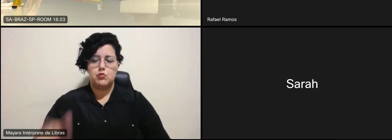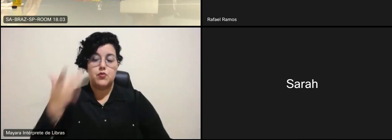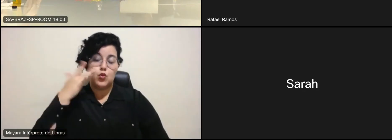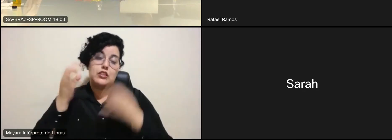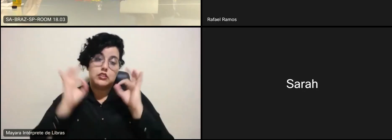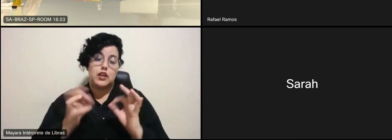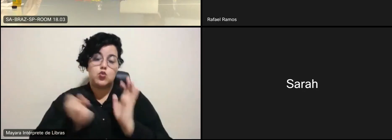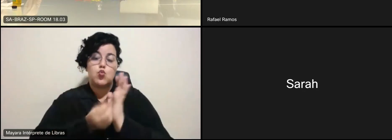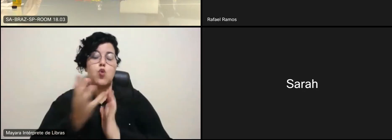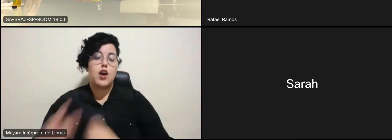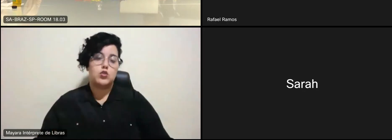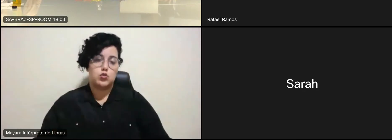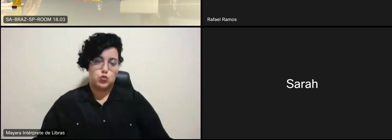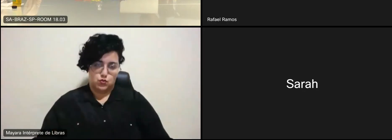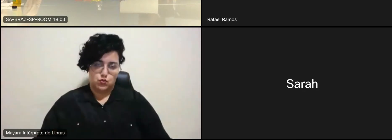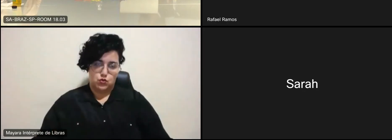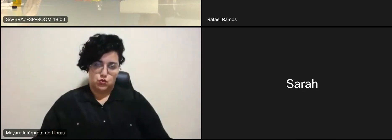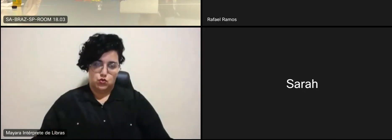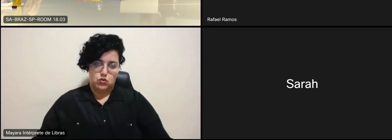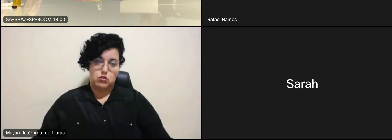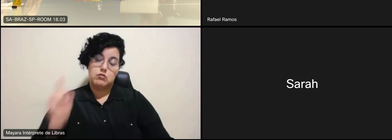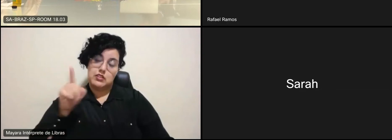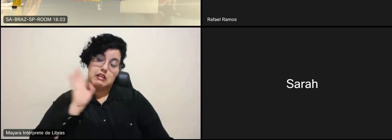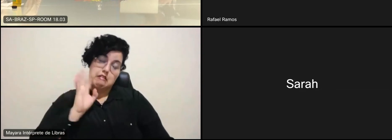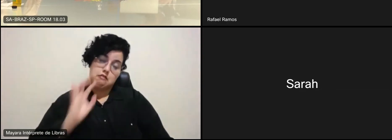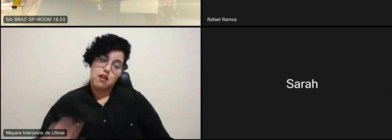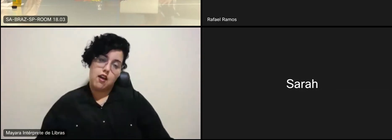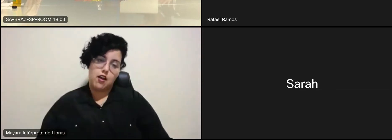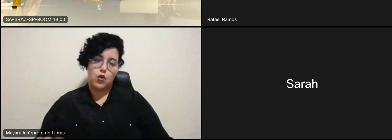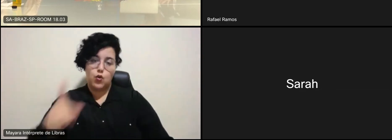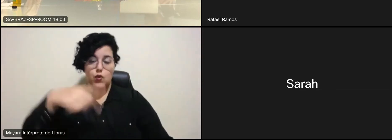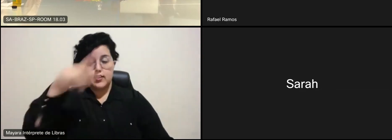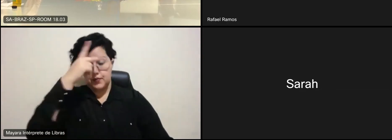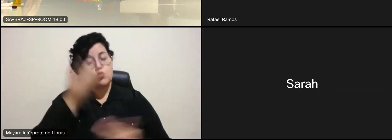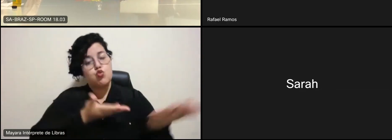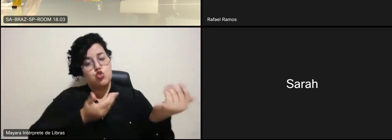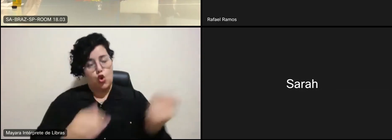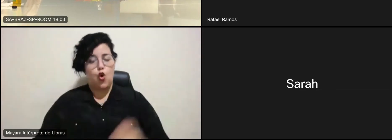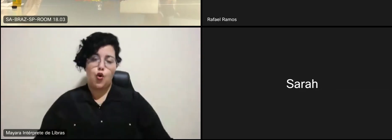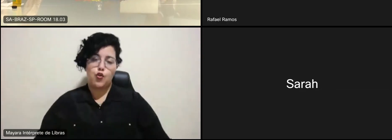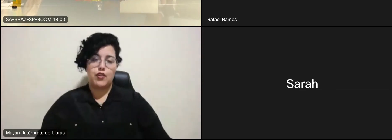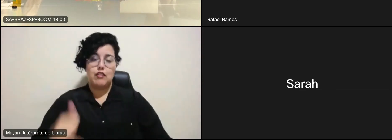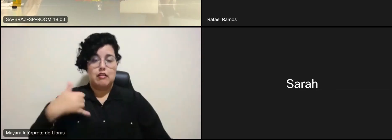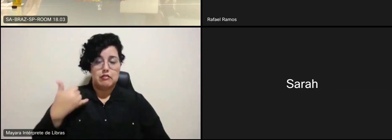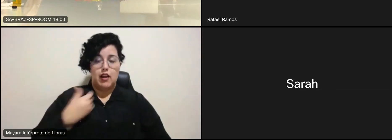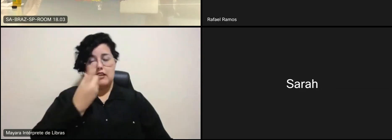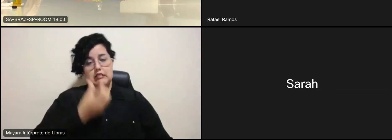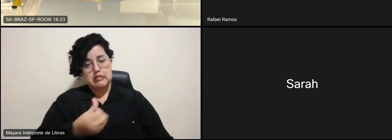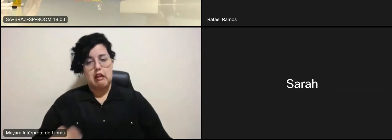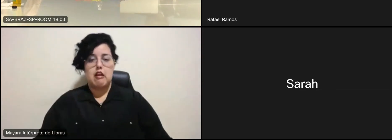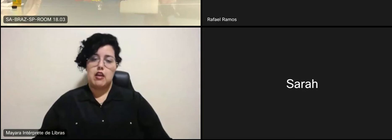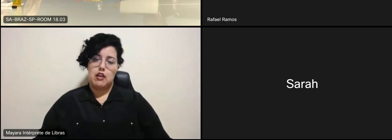de jovens, mas assim, é um programa muito legal, que assim, são jovens 16 anos, acho que até 21, 22